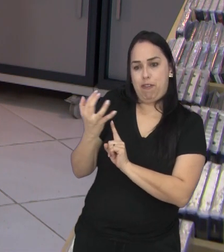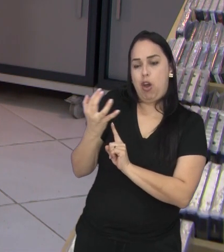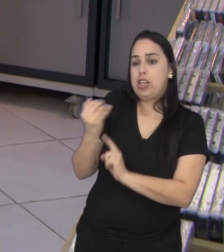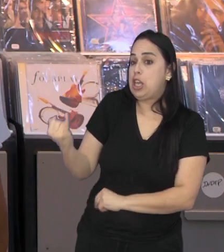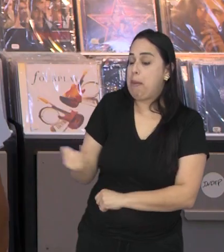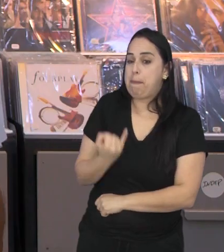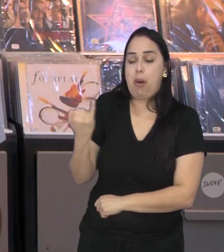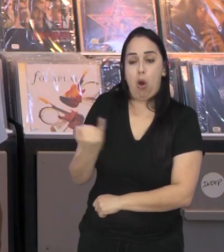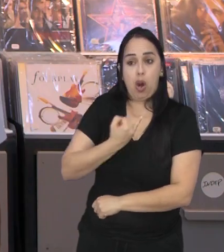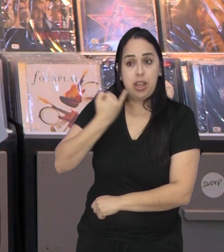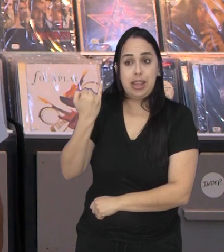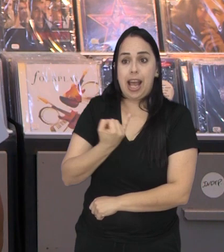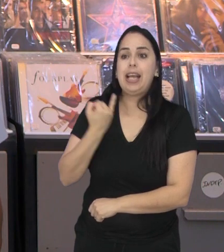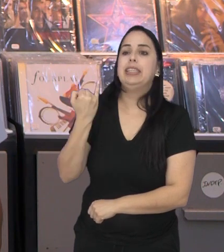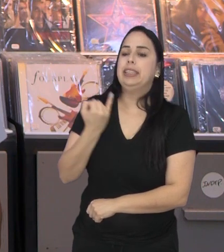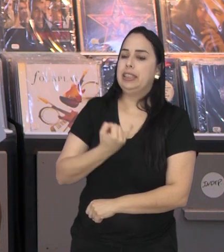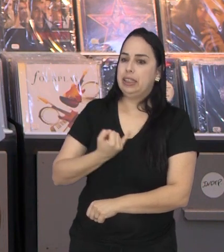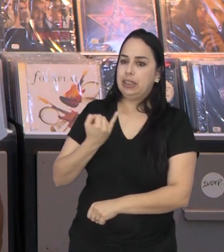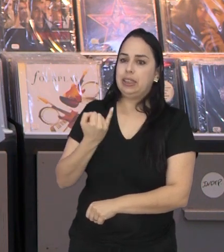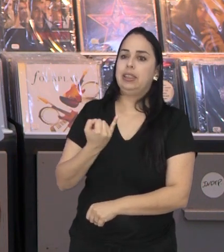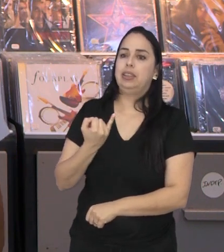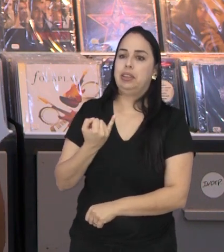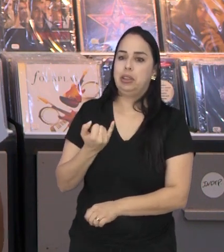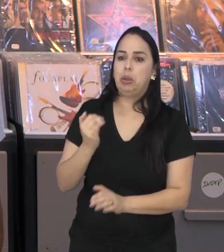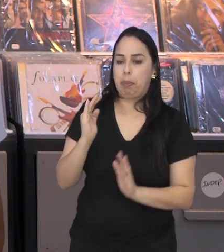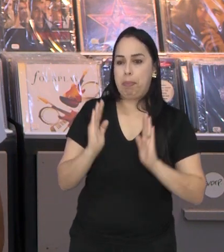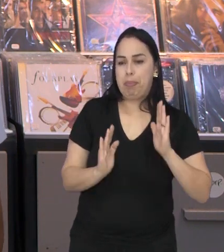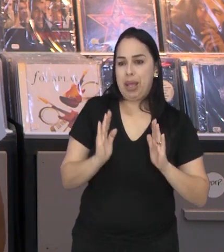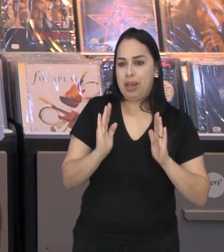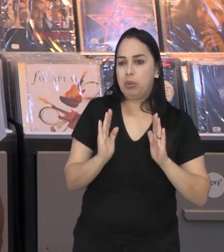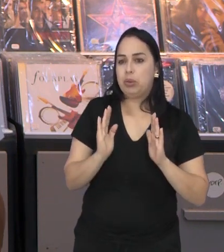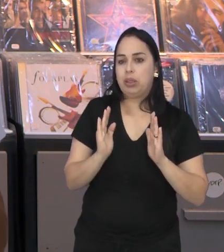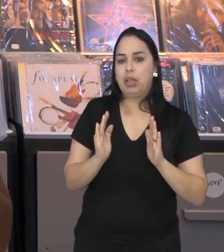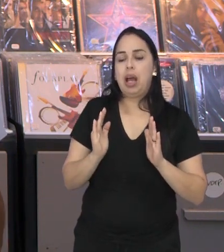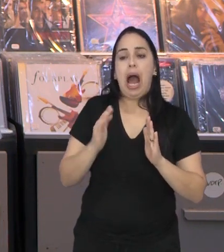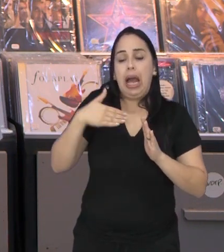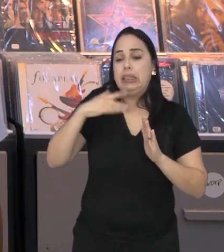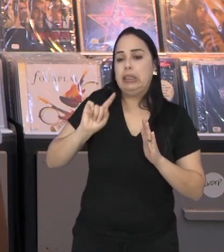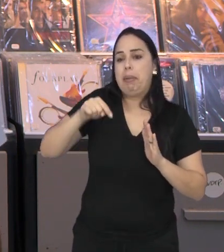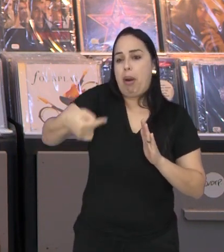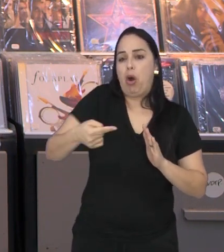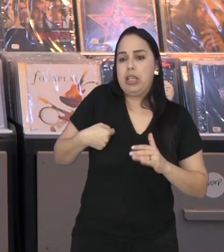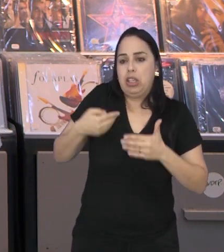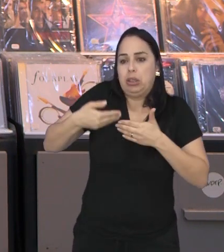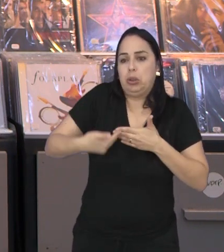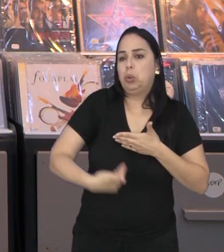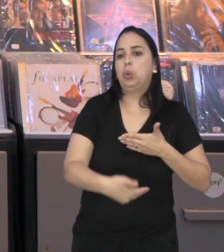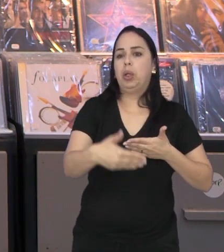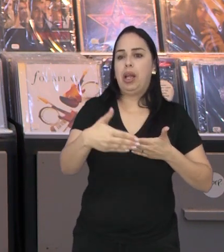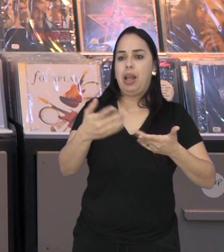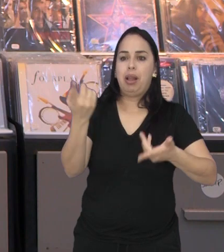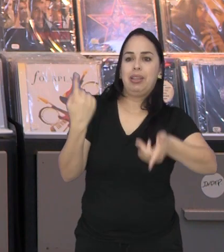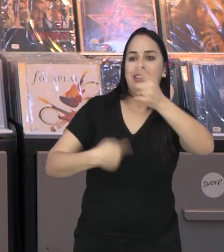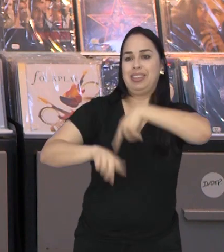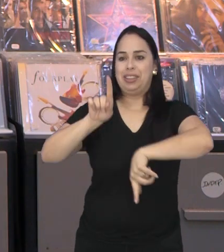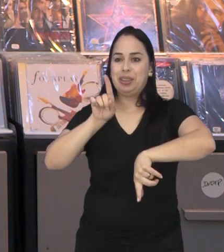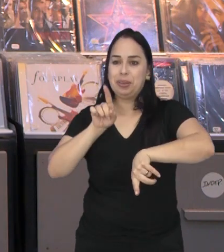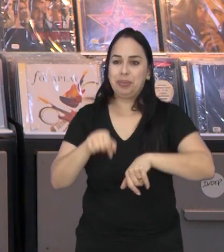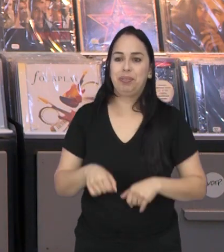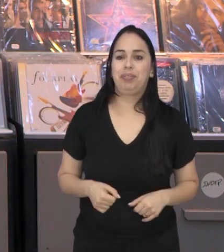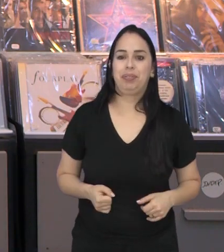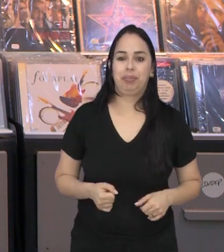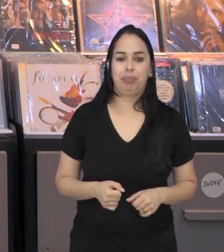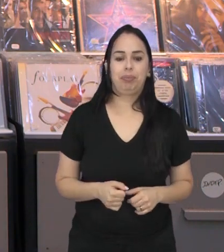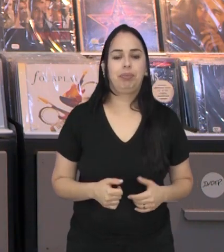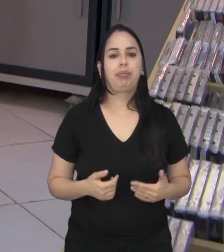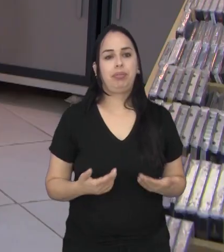bem importante, assim, nessa primeira fase aí, e aí, dali pra frente, foi só... alegria e luta,